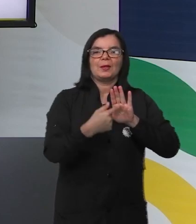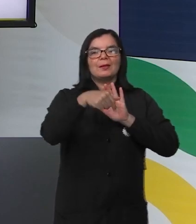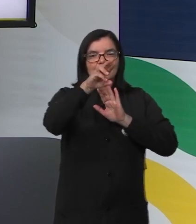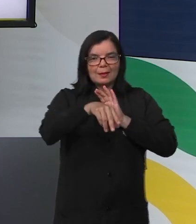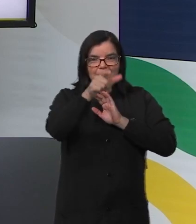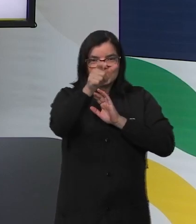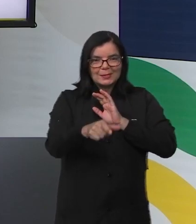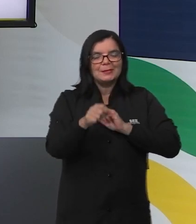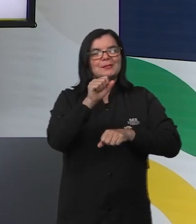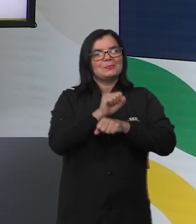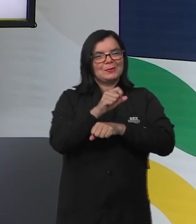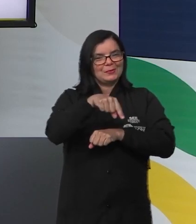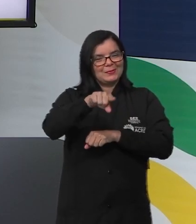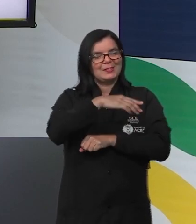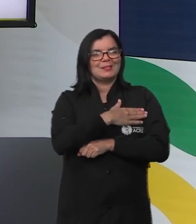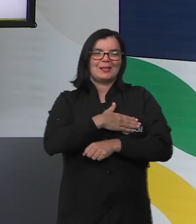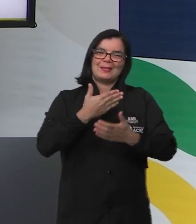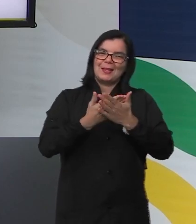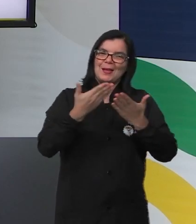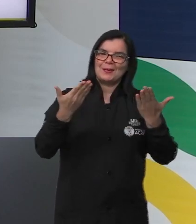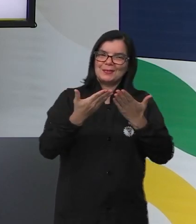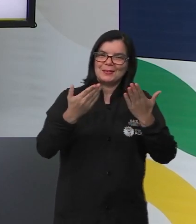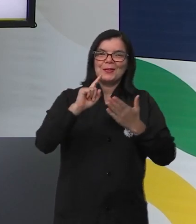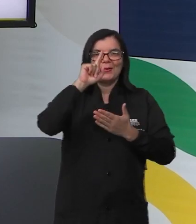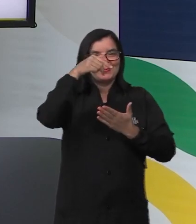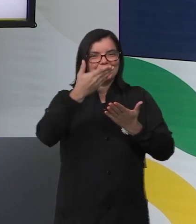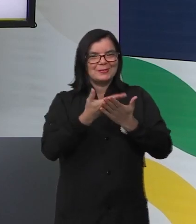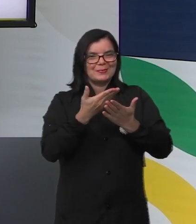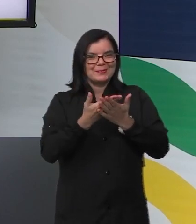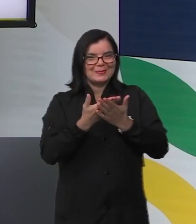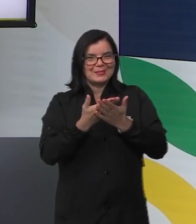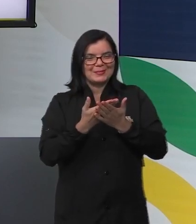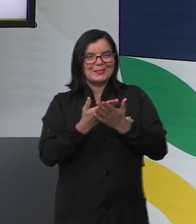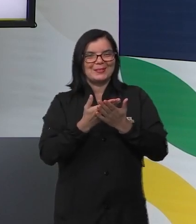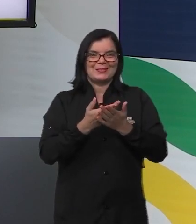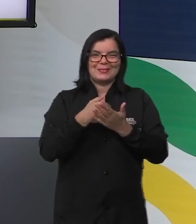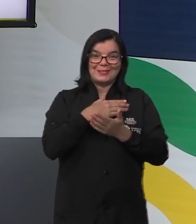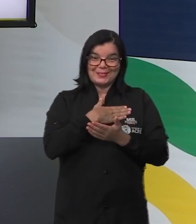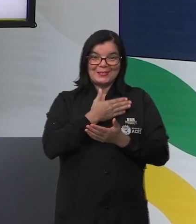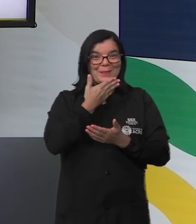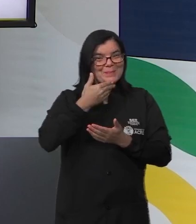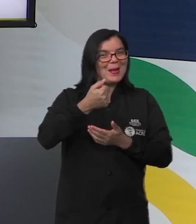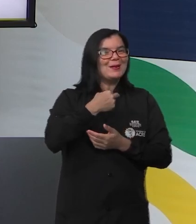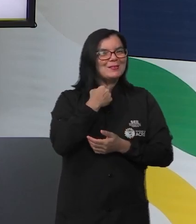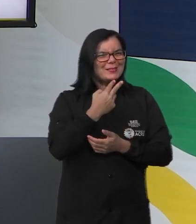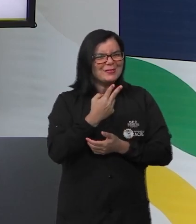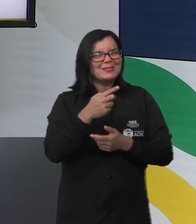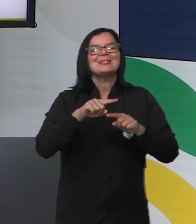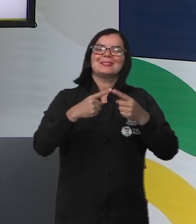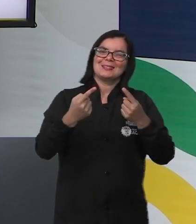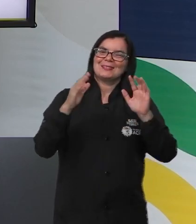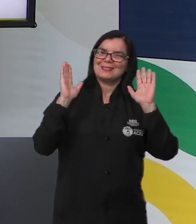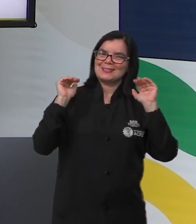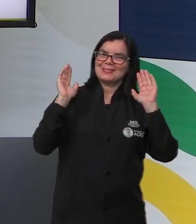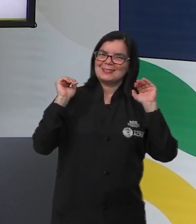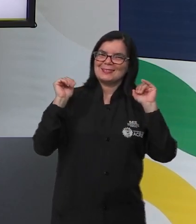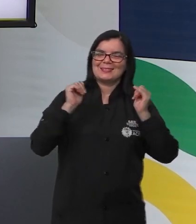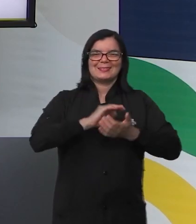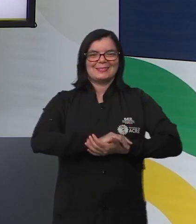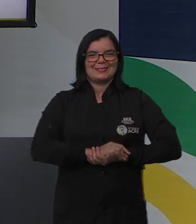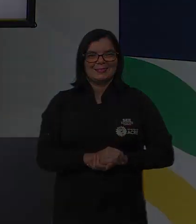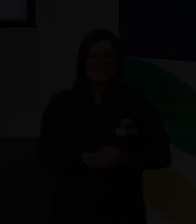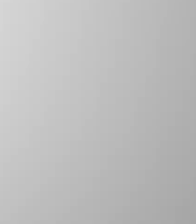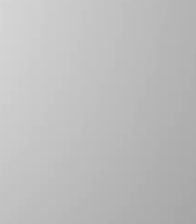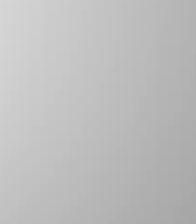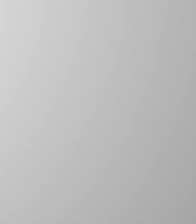você é. Espero que vocês tenham gostado da aula de hoje, nos vemos em uma próxima, espero que eu esteja melhor dessa voz barítona, e é isso aí, até mais!